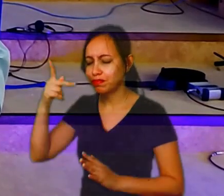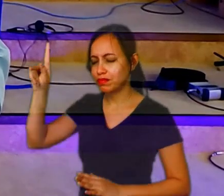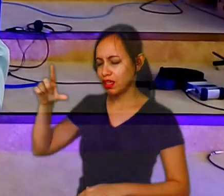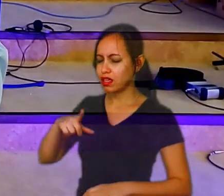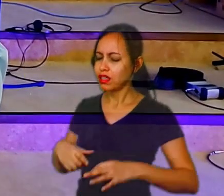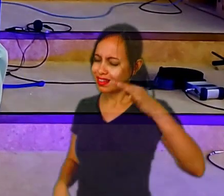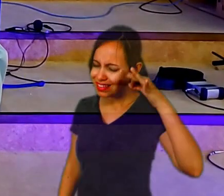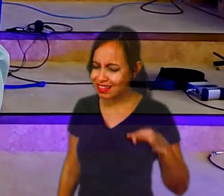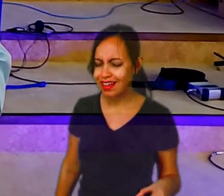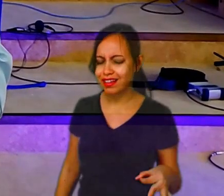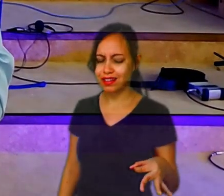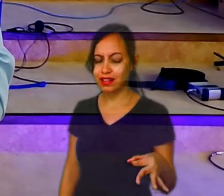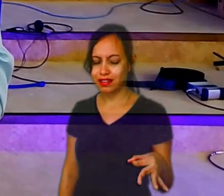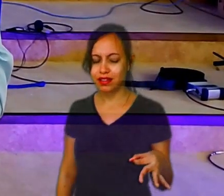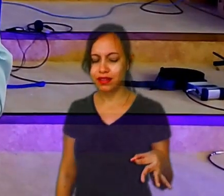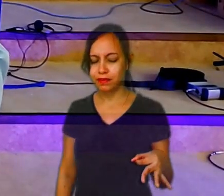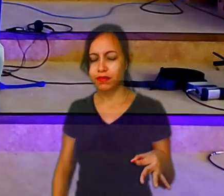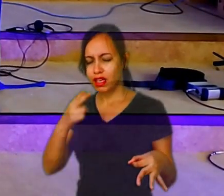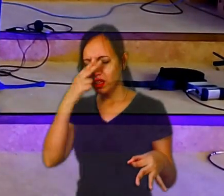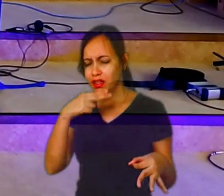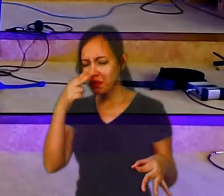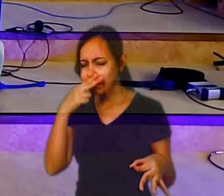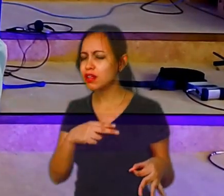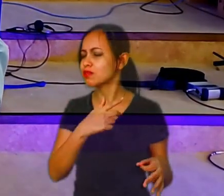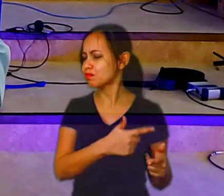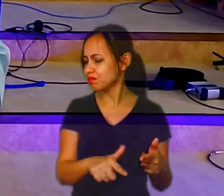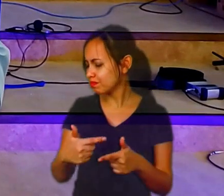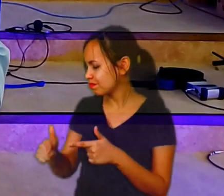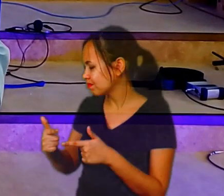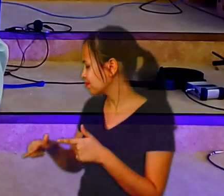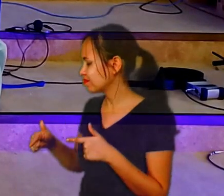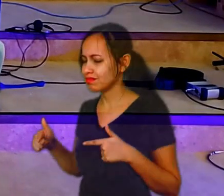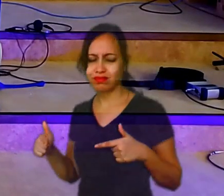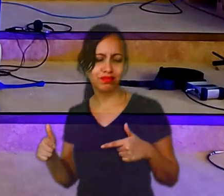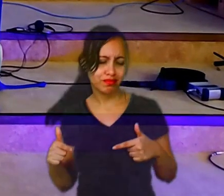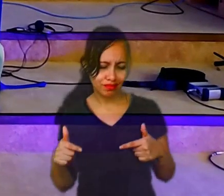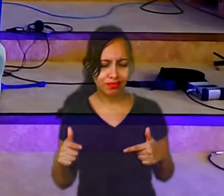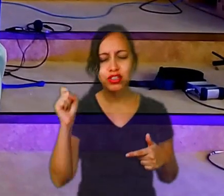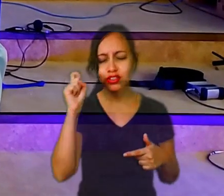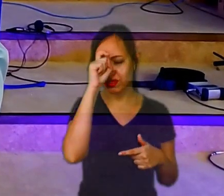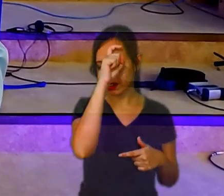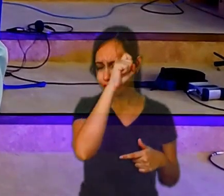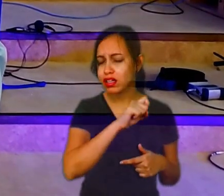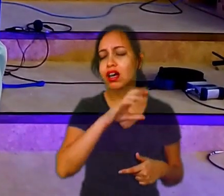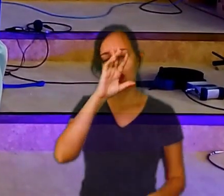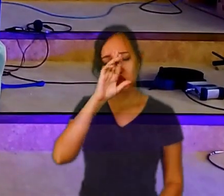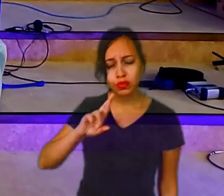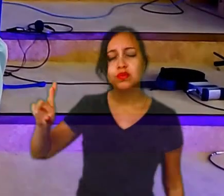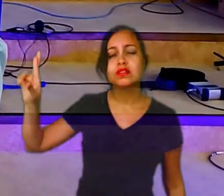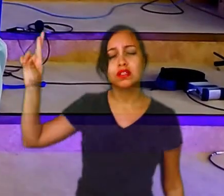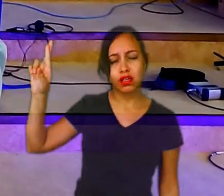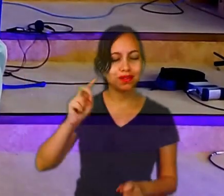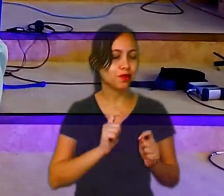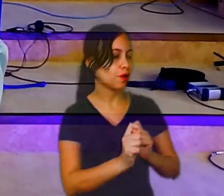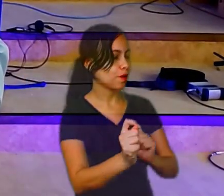absoluta que em meio a tudo e todos, independentemente das circunstâncias, o Senhor está